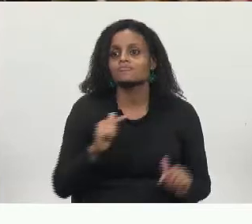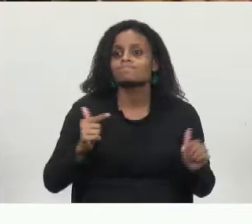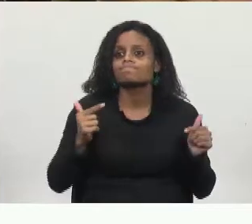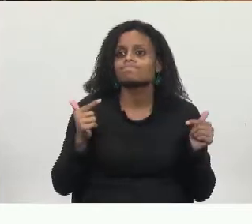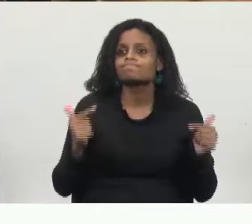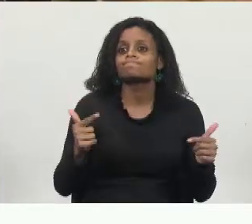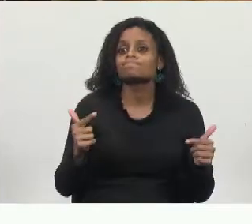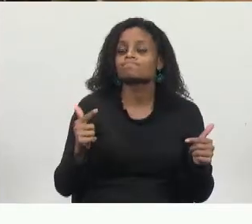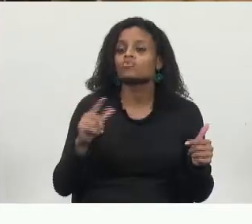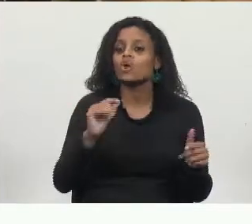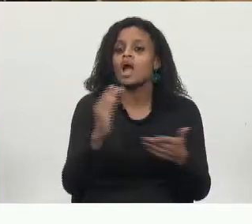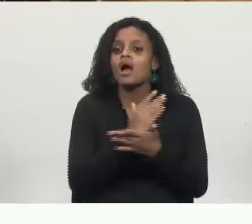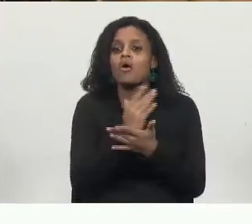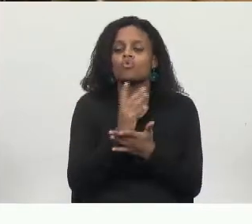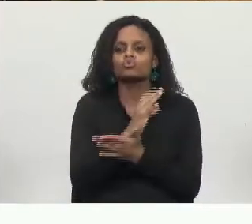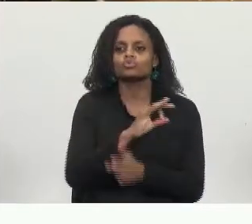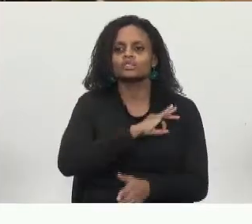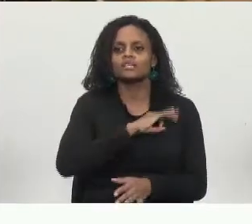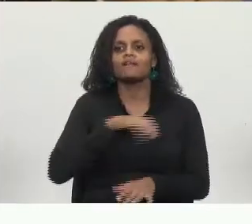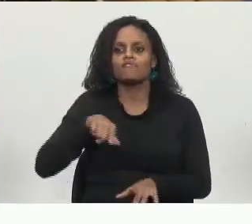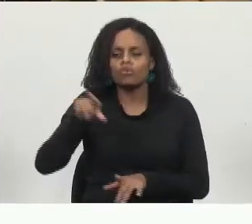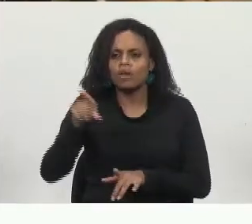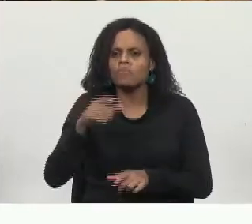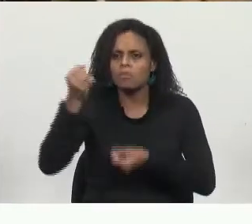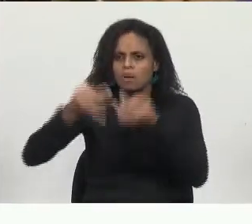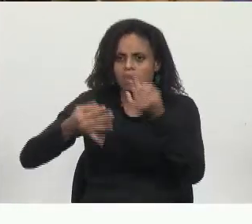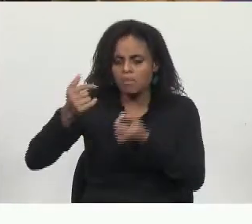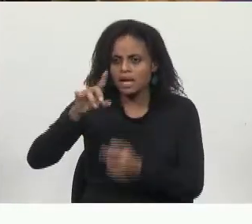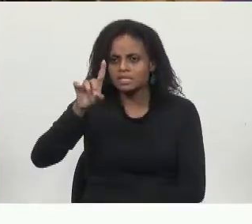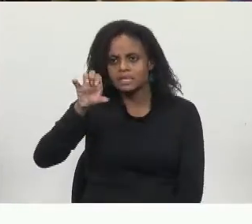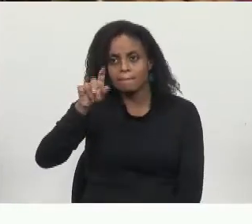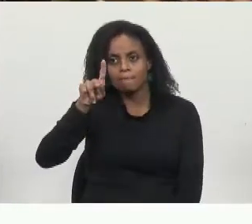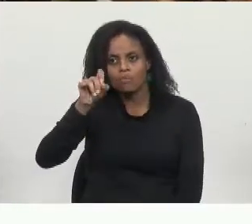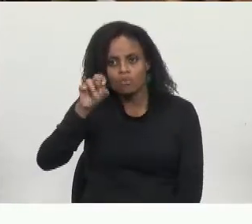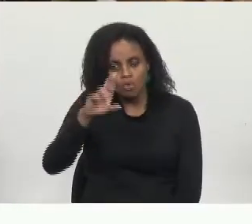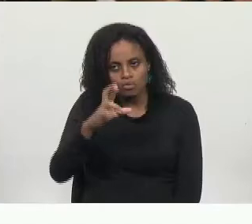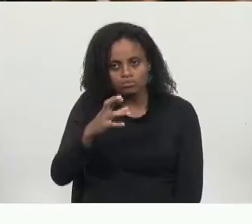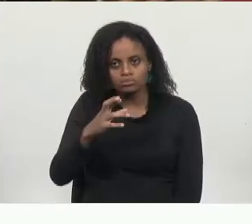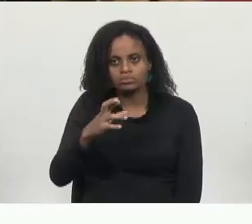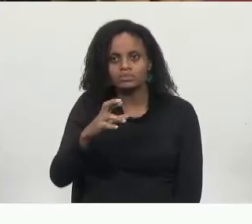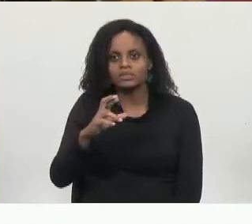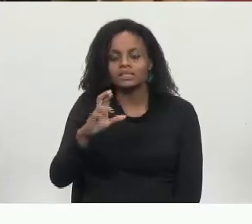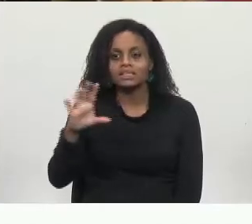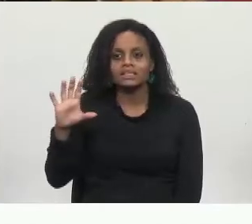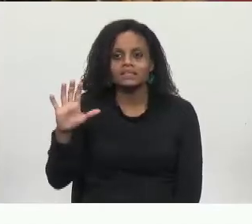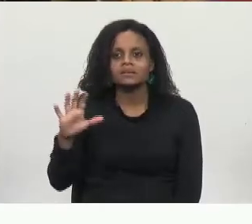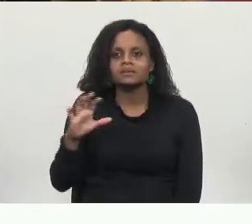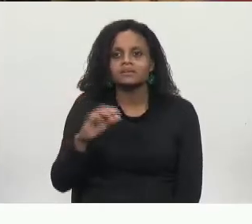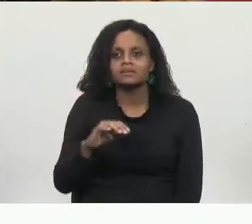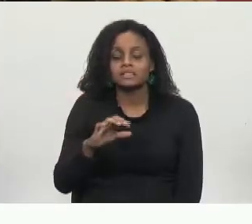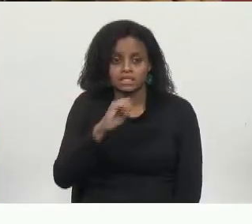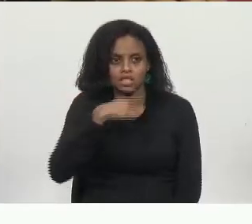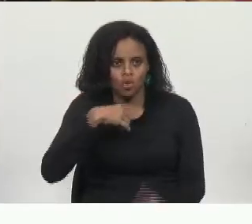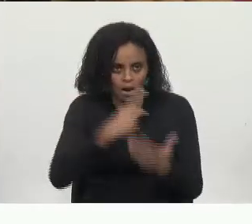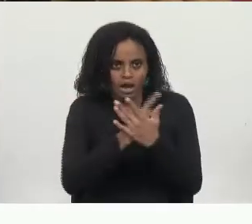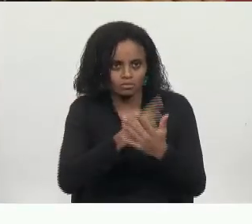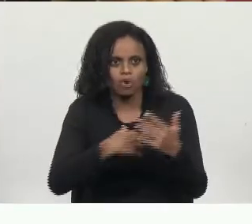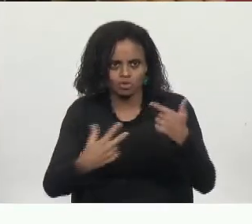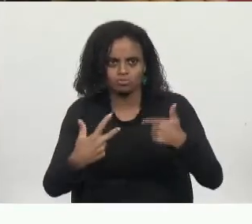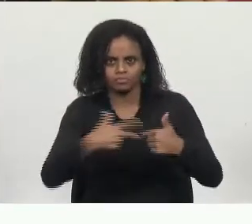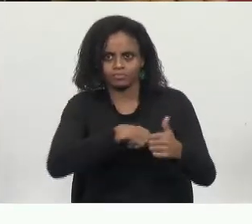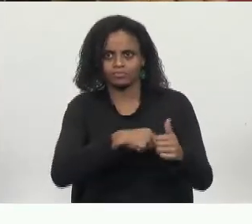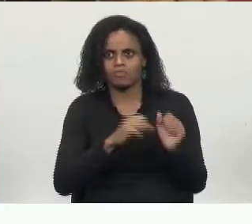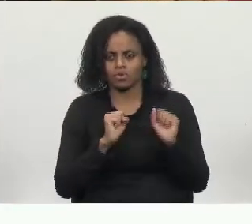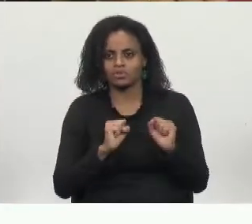foram alguns policiais que estavam lá para depor e prontamente, se estiver errado, pode me corrigir aqui,